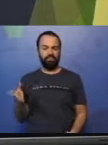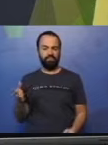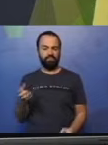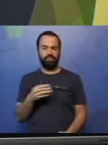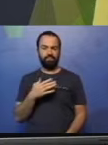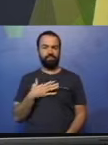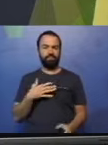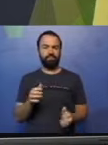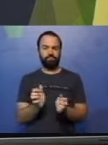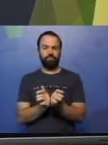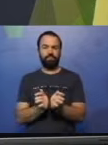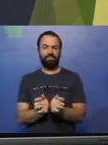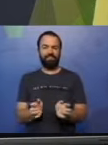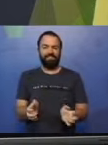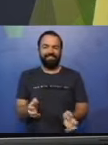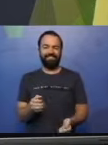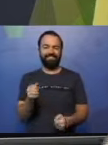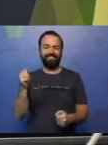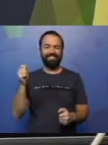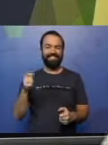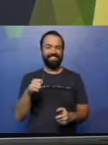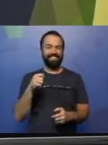tem chance de ganhar um Mundial algum dia?